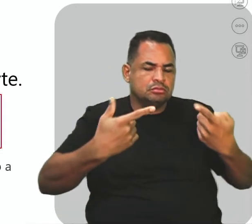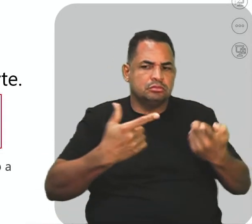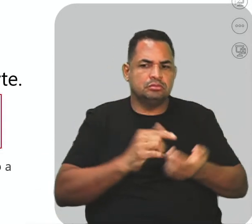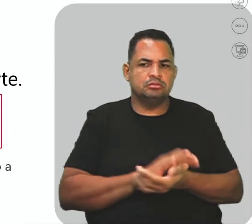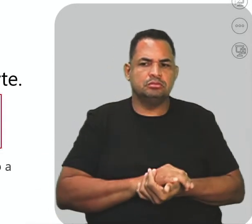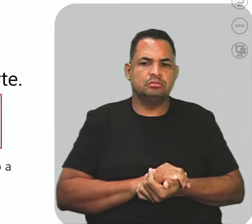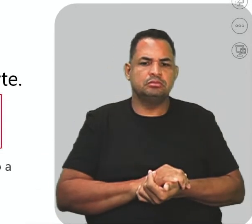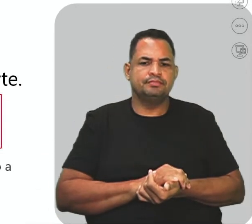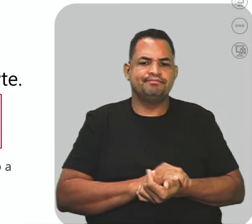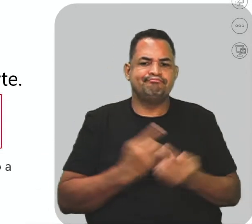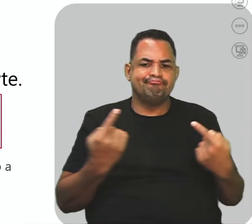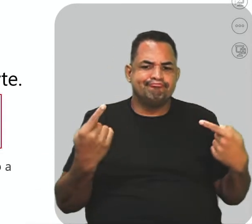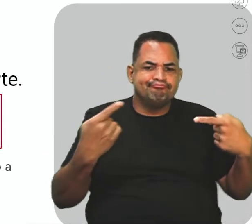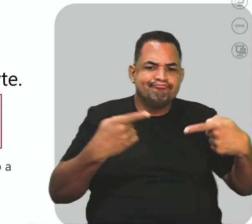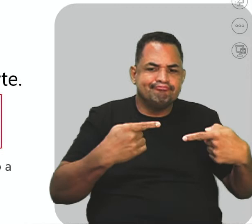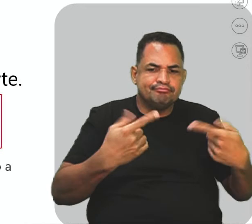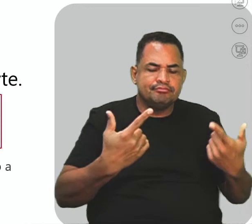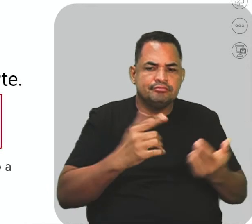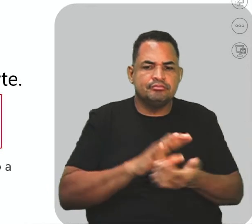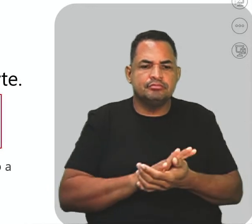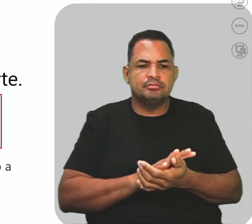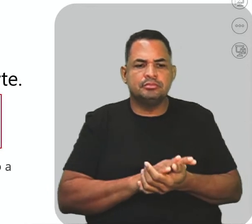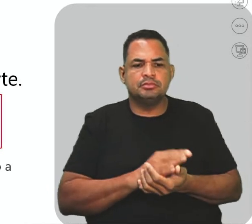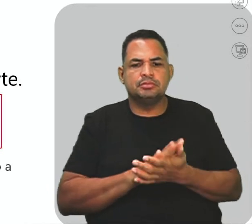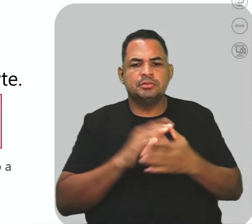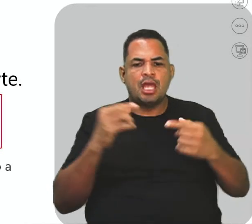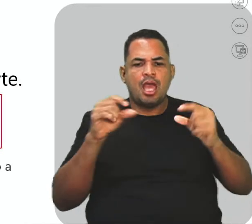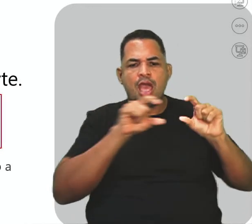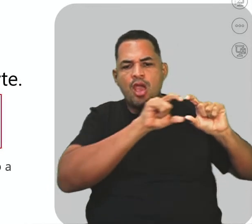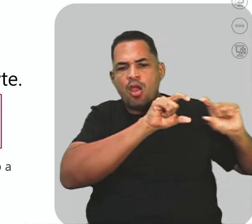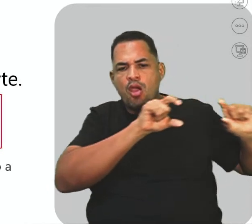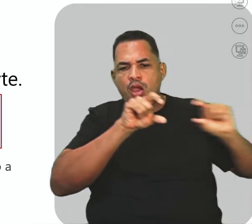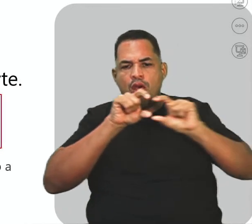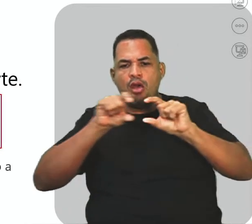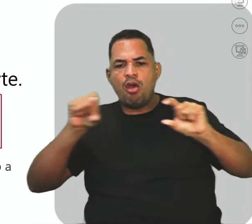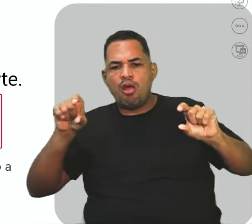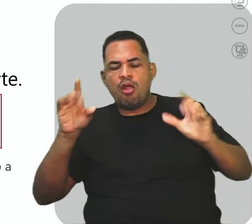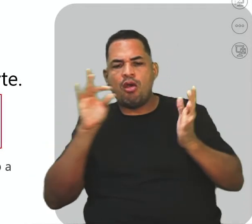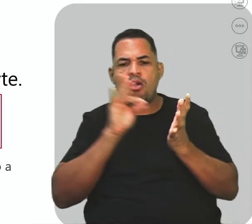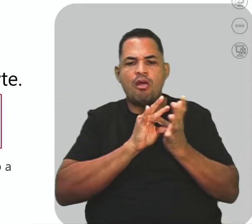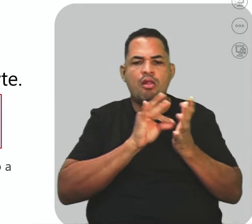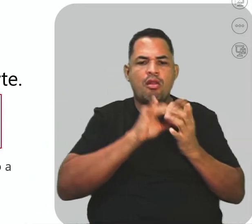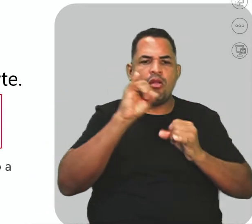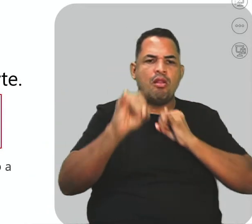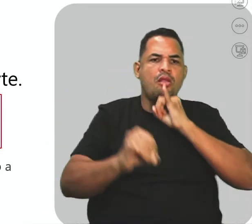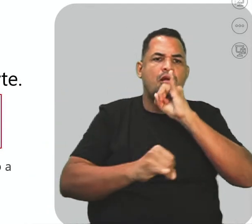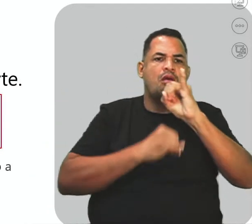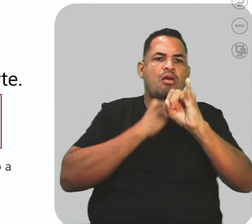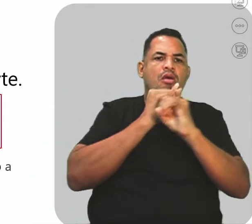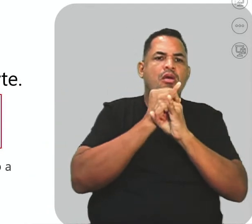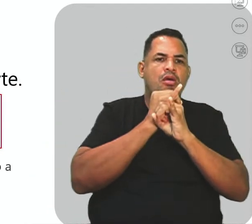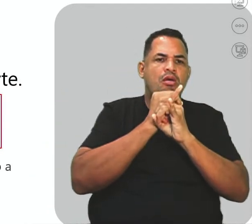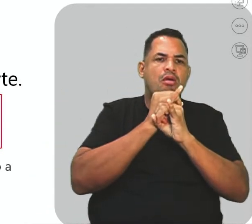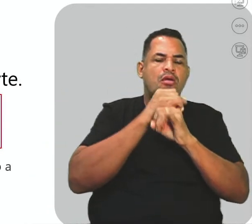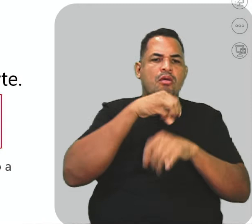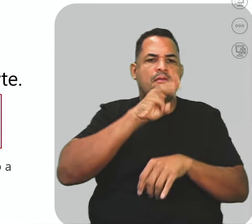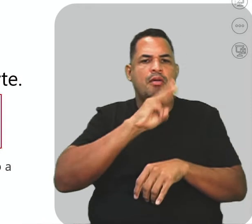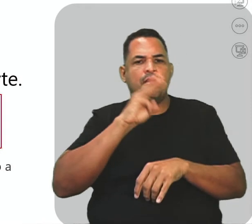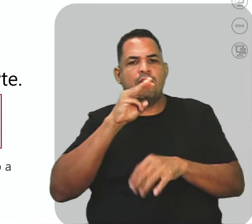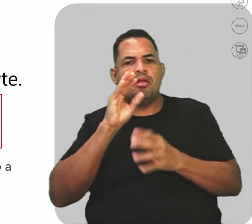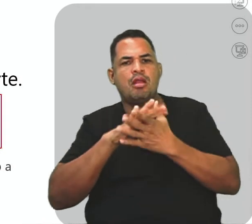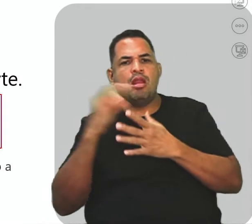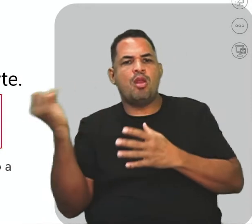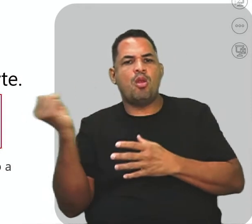né? Oposição entre as orações. O fato da internet ser o portal da nova